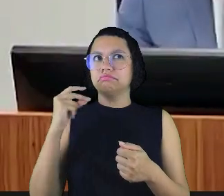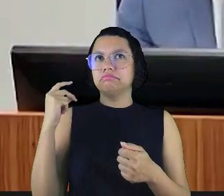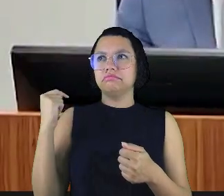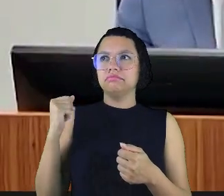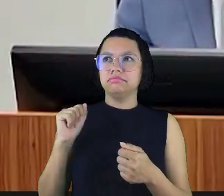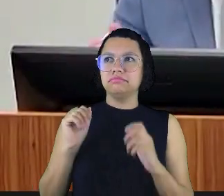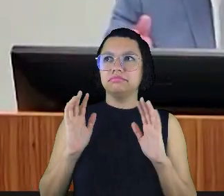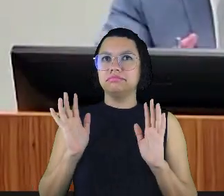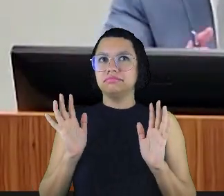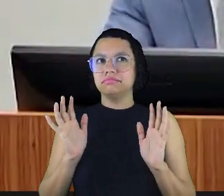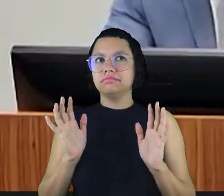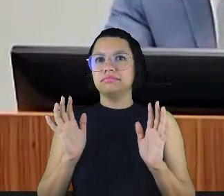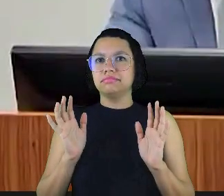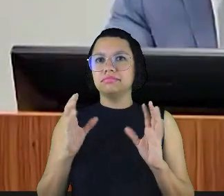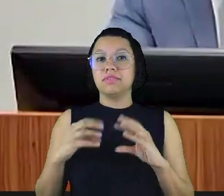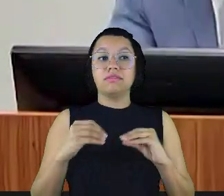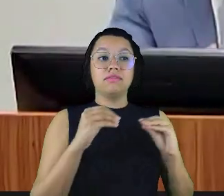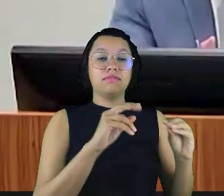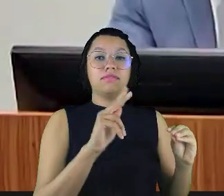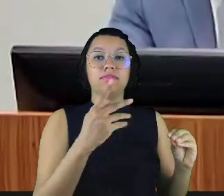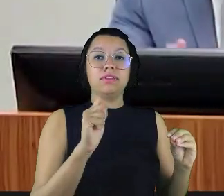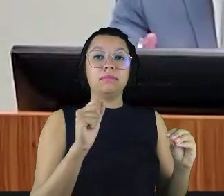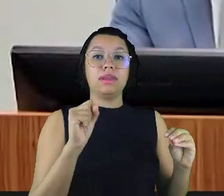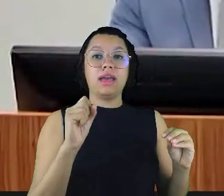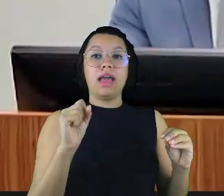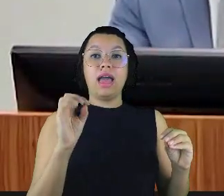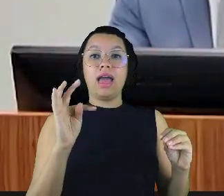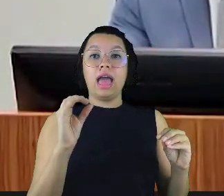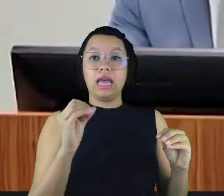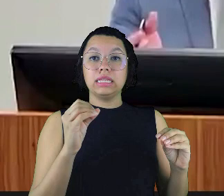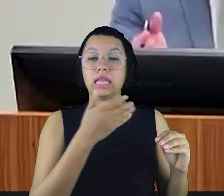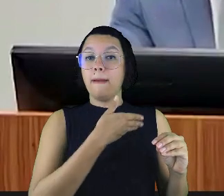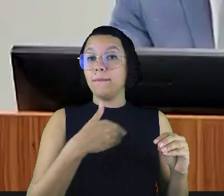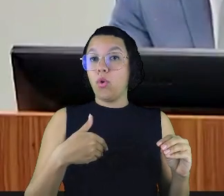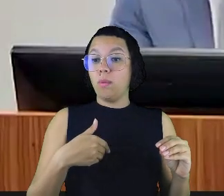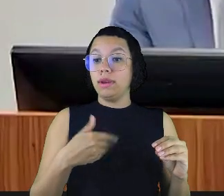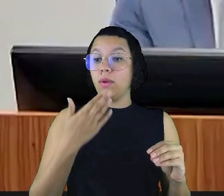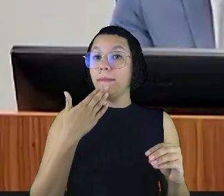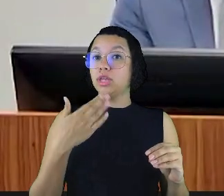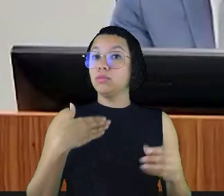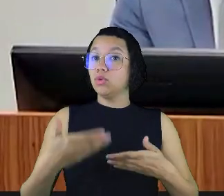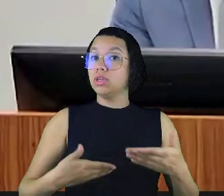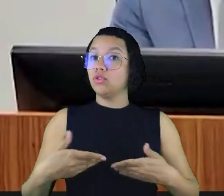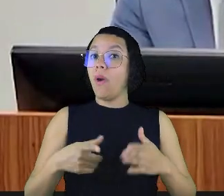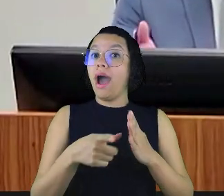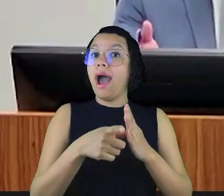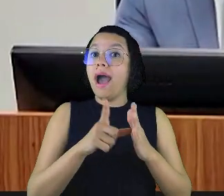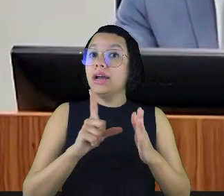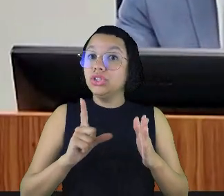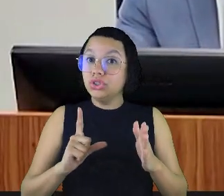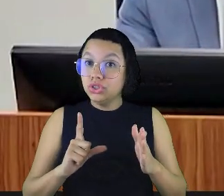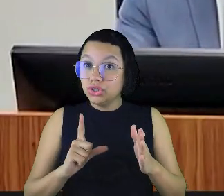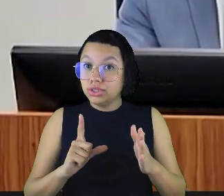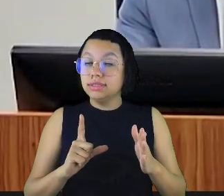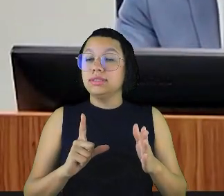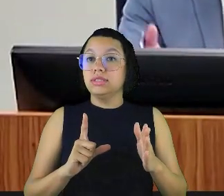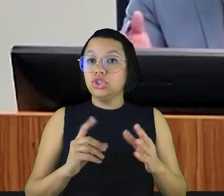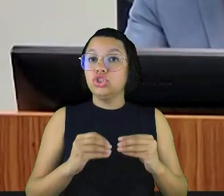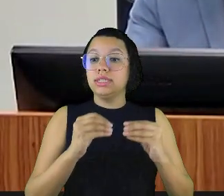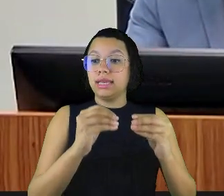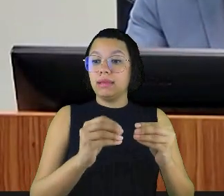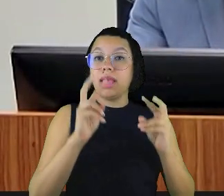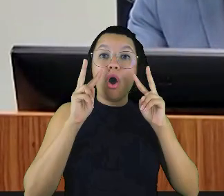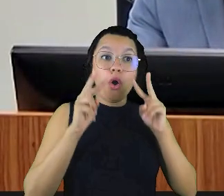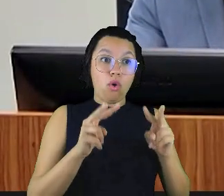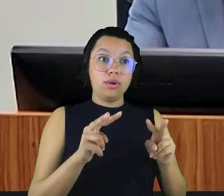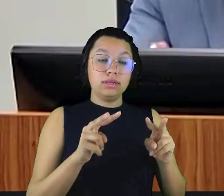Vai para a asta pública, eu peço que os meus servidores, antes de encaminhar para a asta pública, olhem o trem. Tá? Olha o que vai mandar. Então, antes